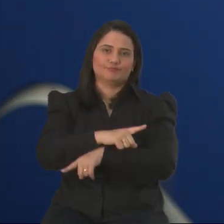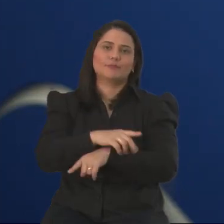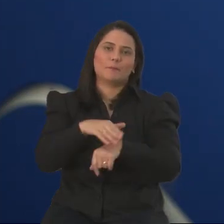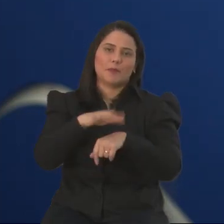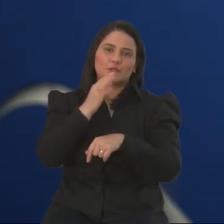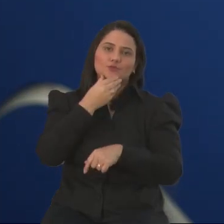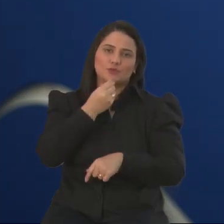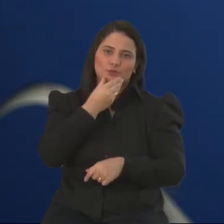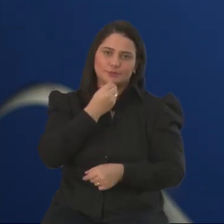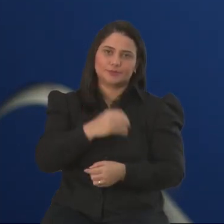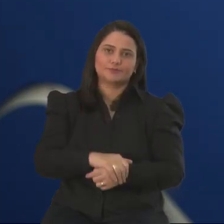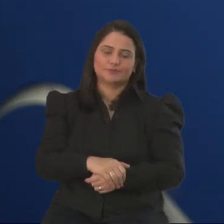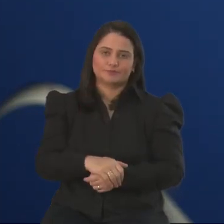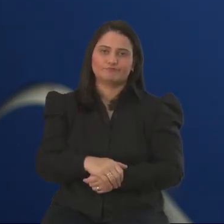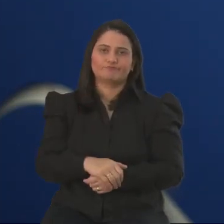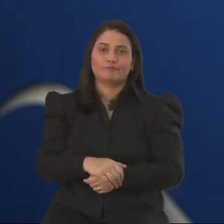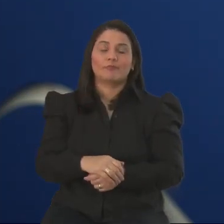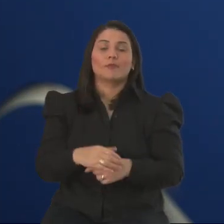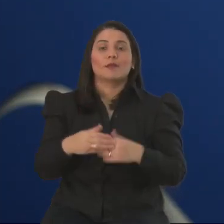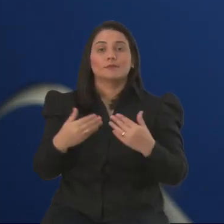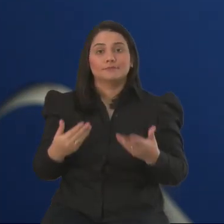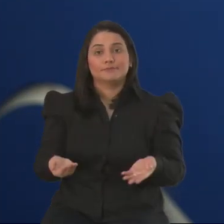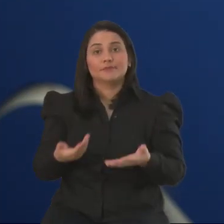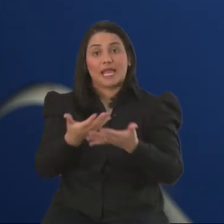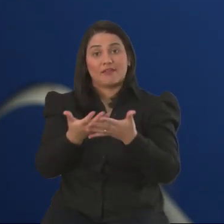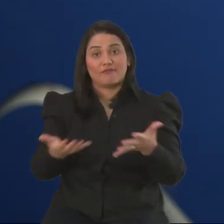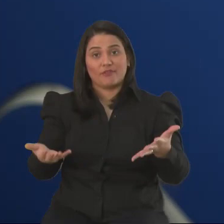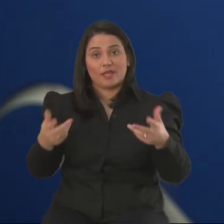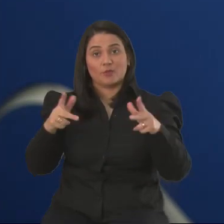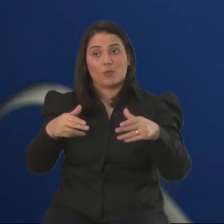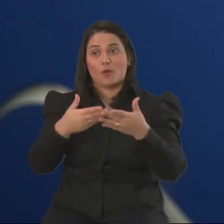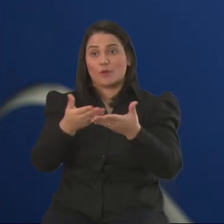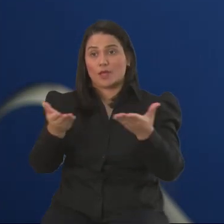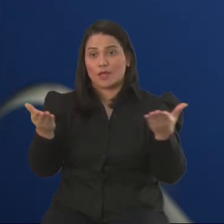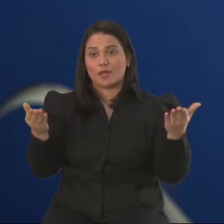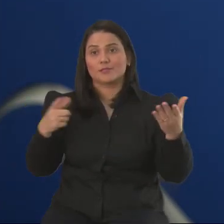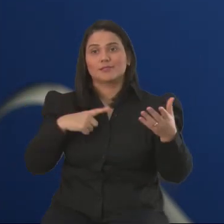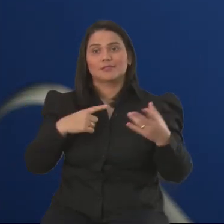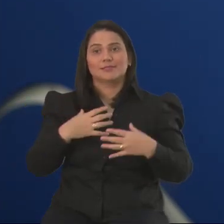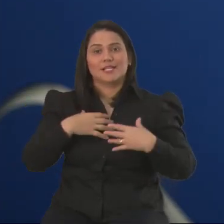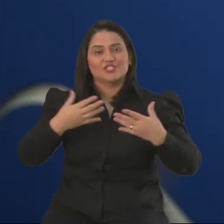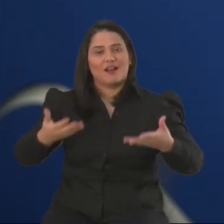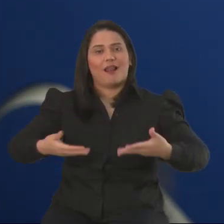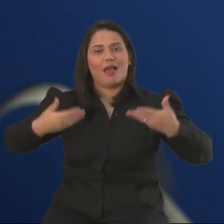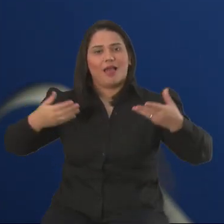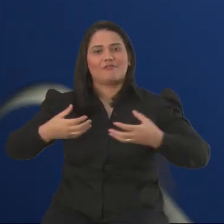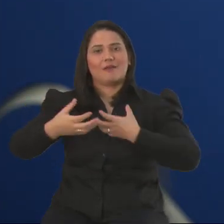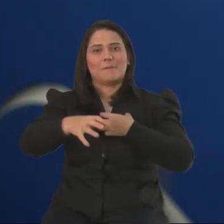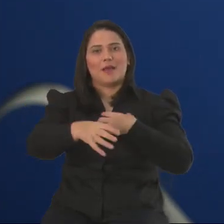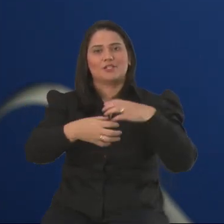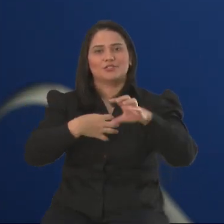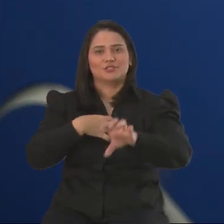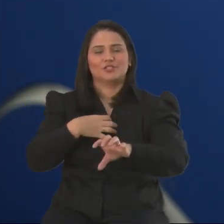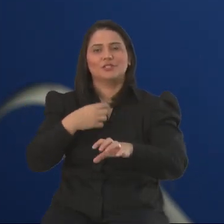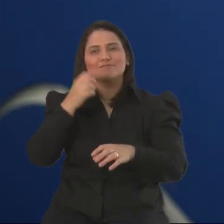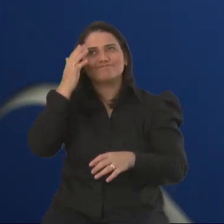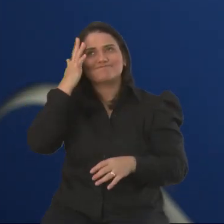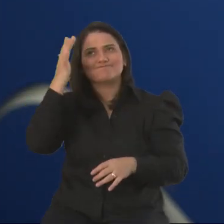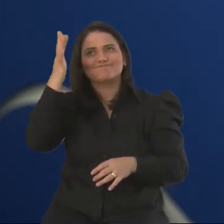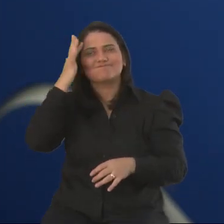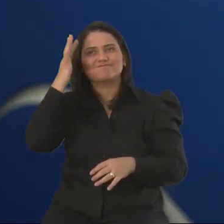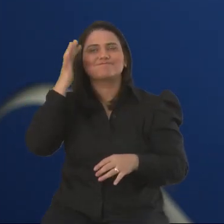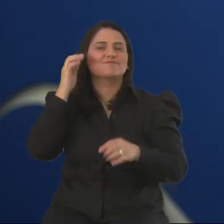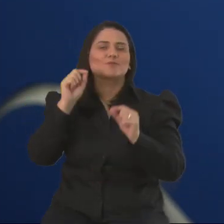que momentos, eventos como esse, de uma forma leve e empática, nos dão oportunidade de refletir sobre